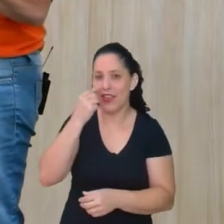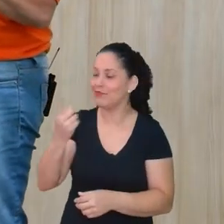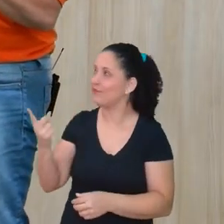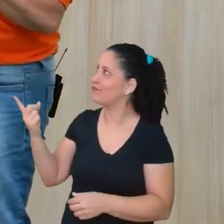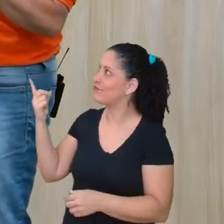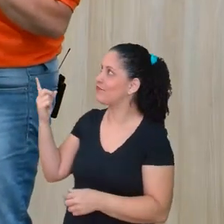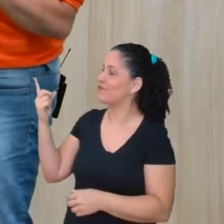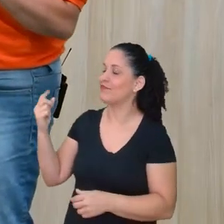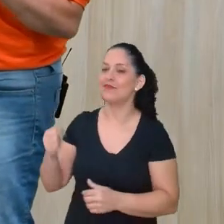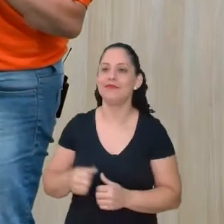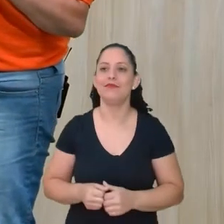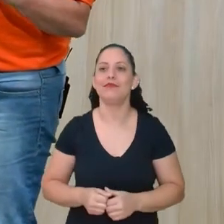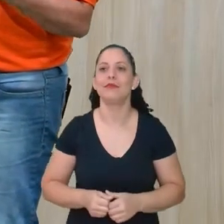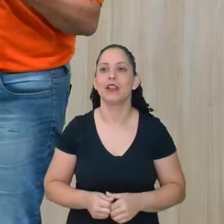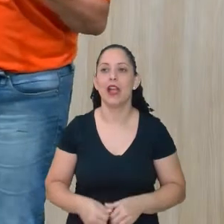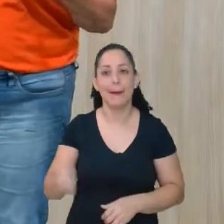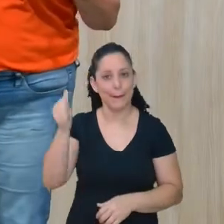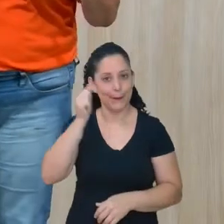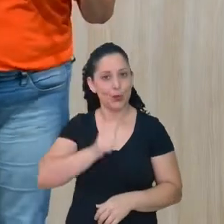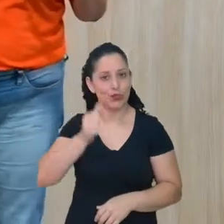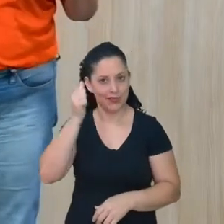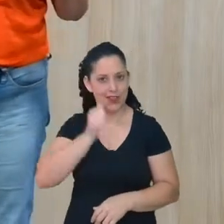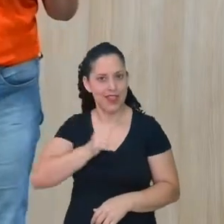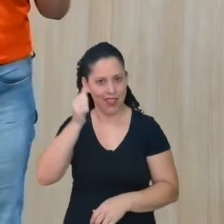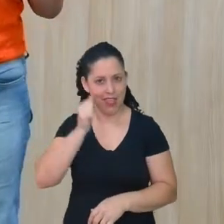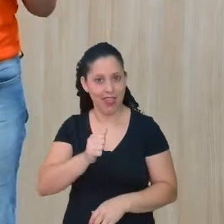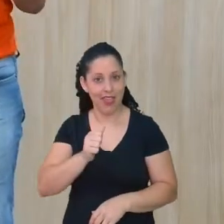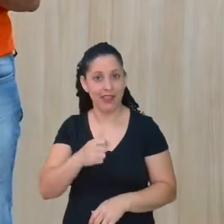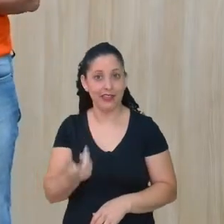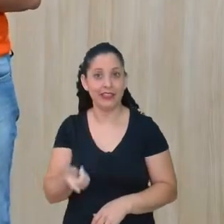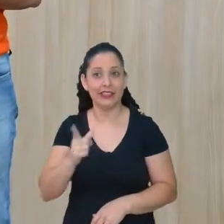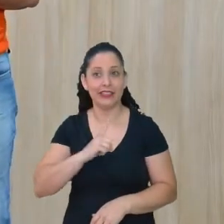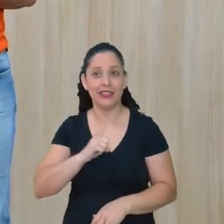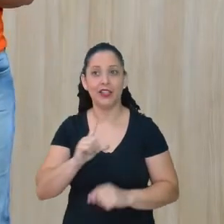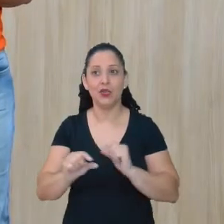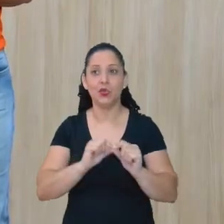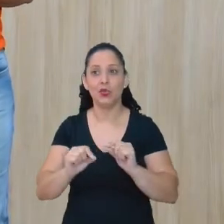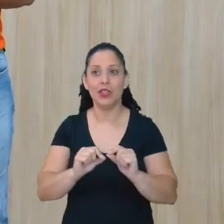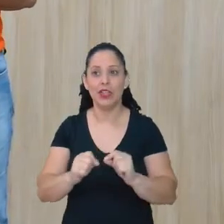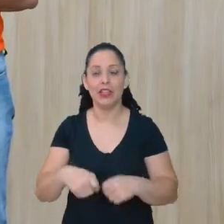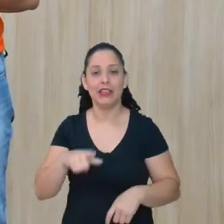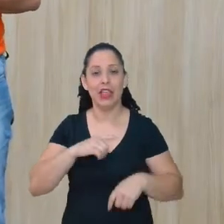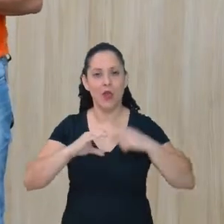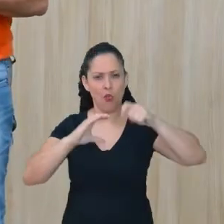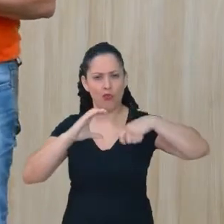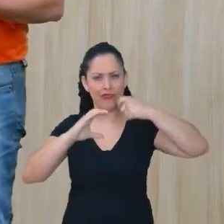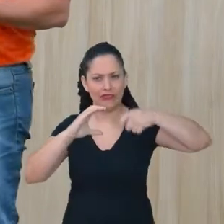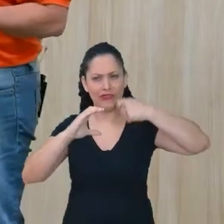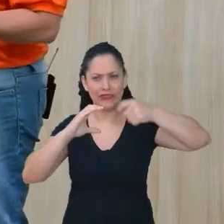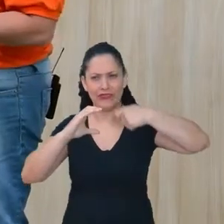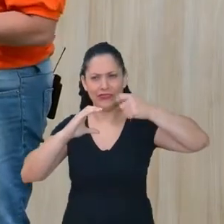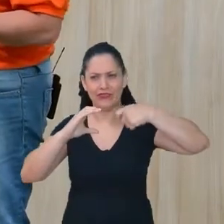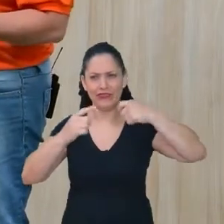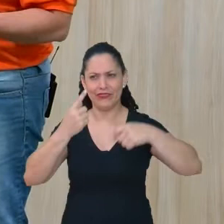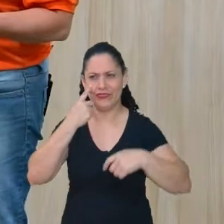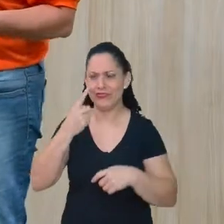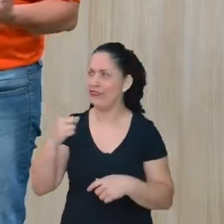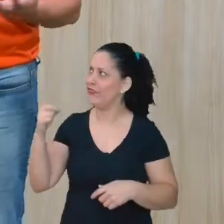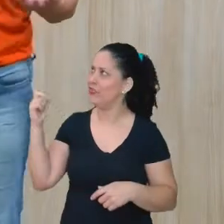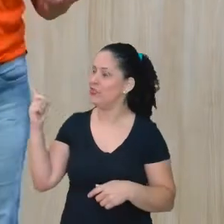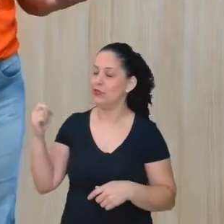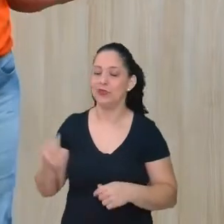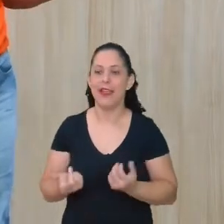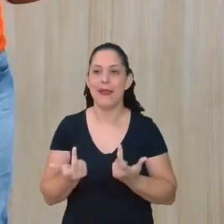Né? A atriz, ela está contracenando com um vídeo. Verdade, né? é. Ela está tentando ali Ela dar inserir voz a